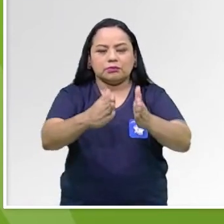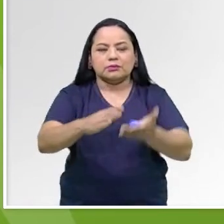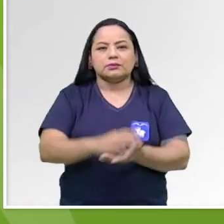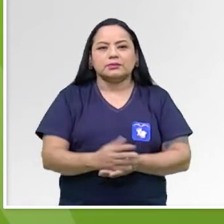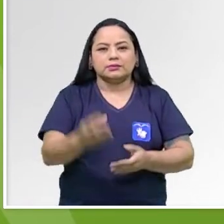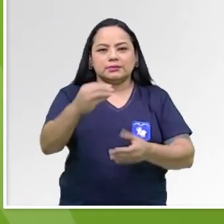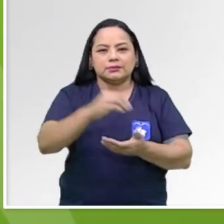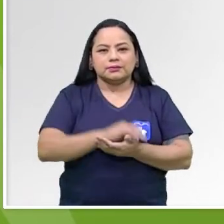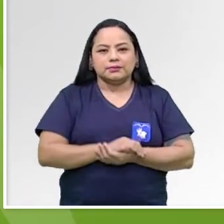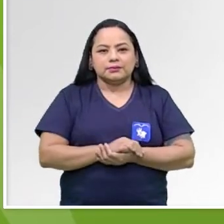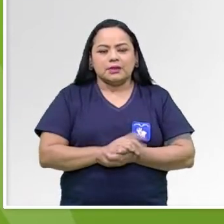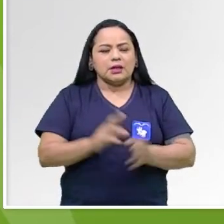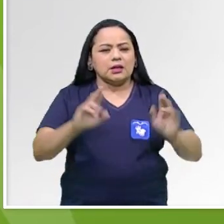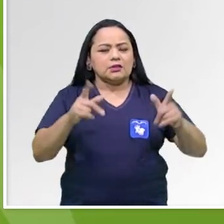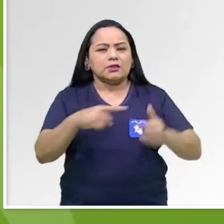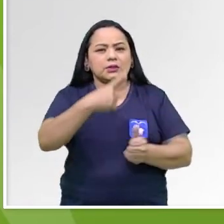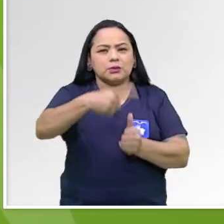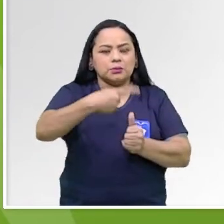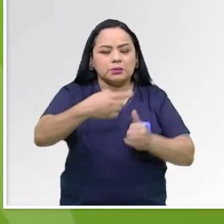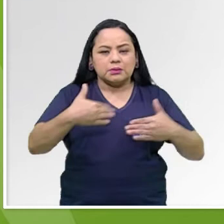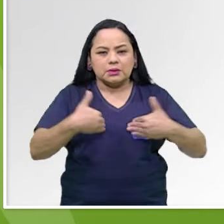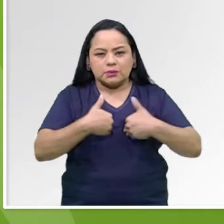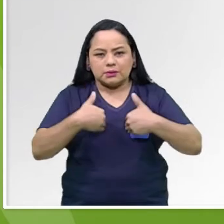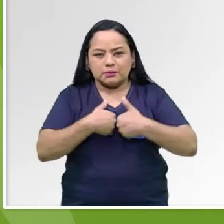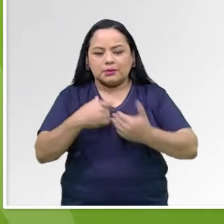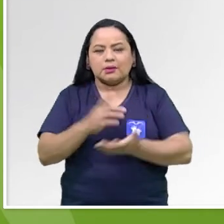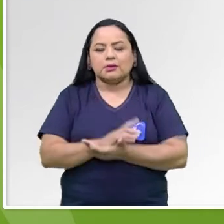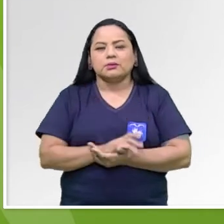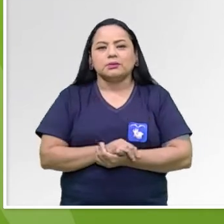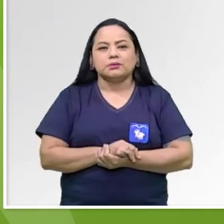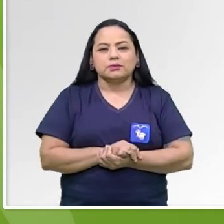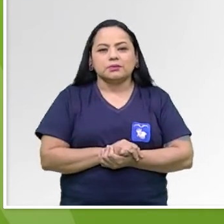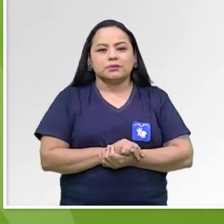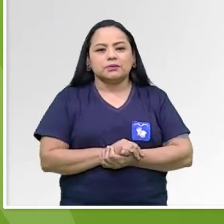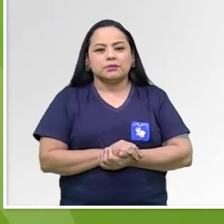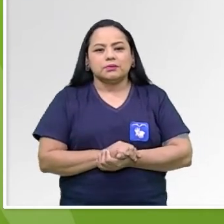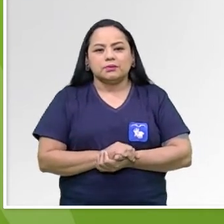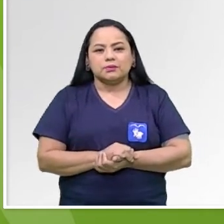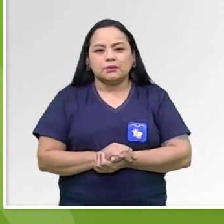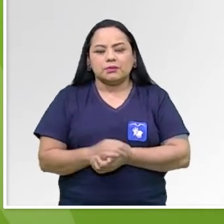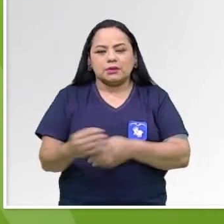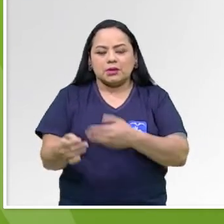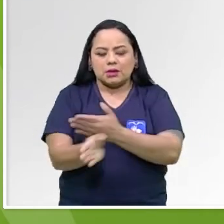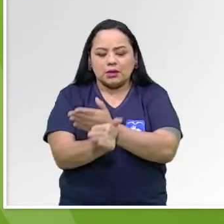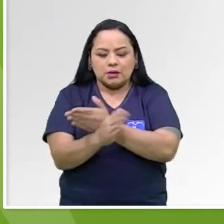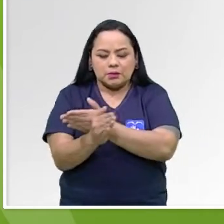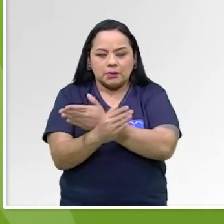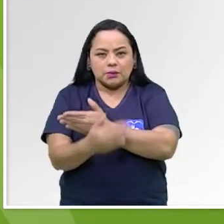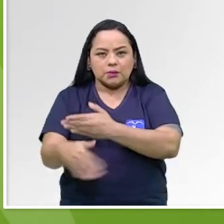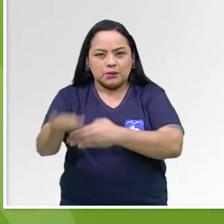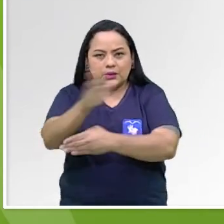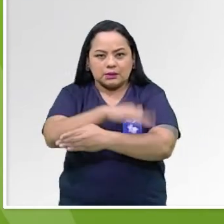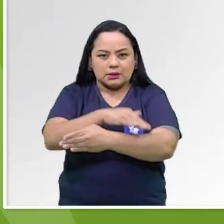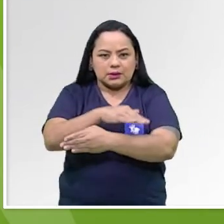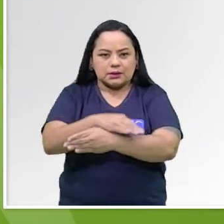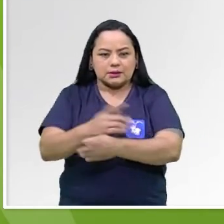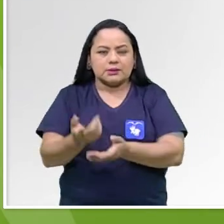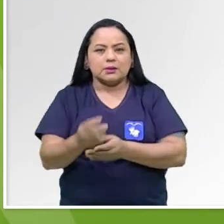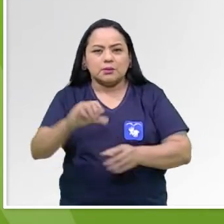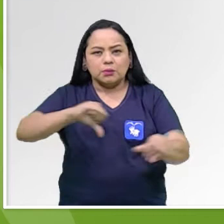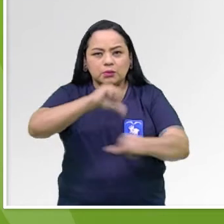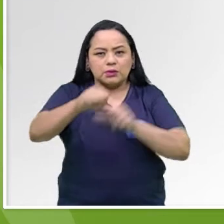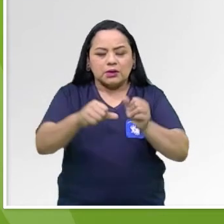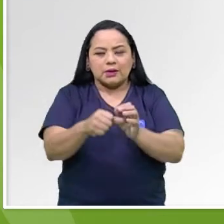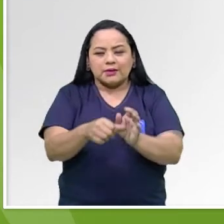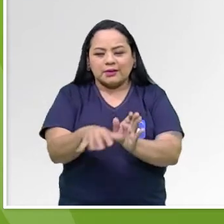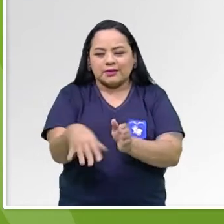aqui a ariranha, né, o peixe-boi e a foca, as patas traseiras, elas foram modificadas e viraram uma cauda, tá? Então,